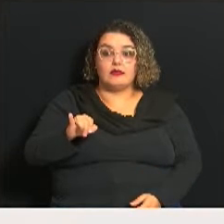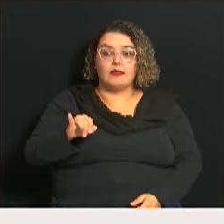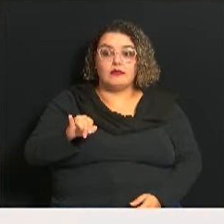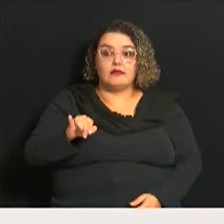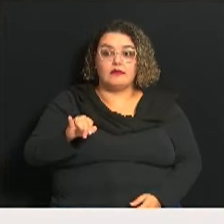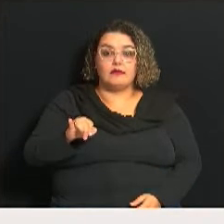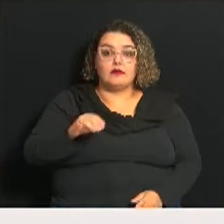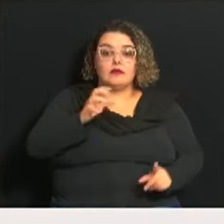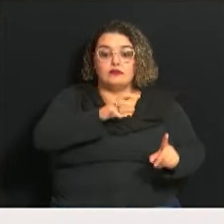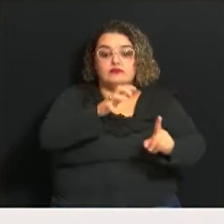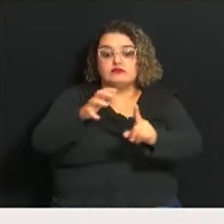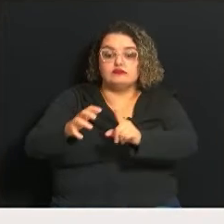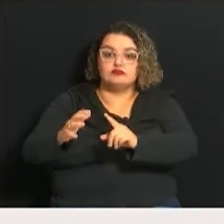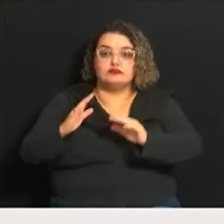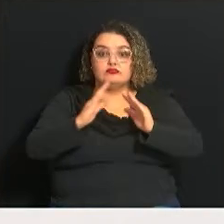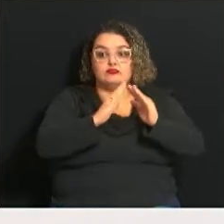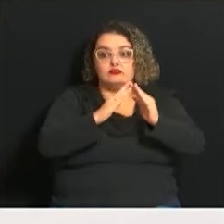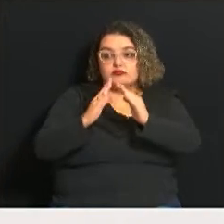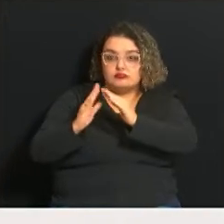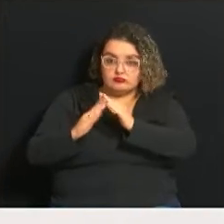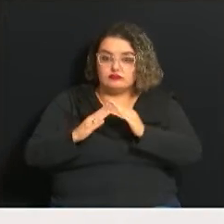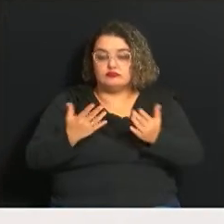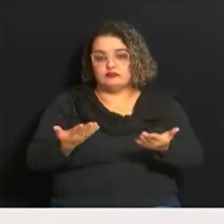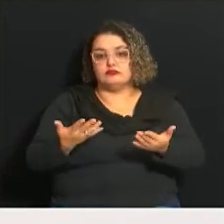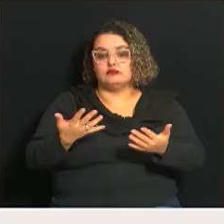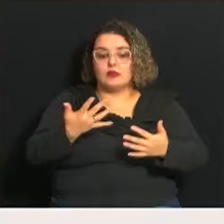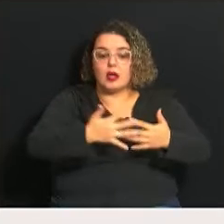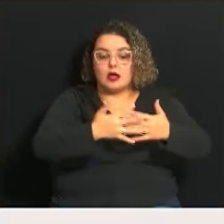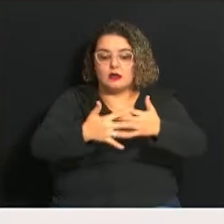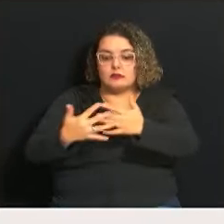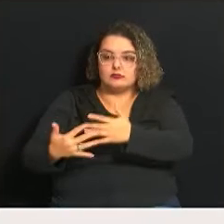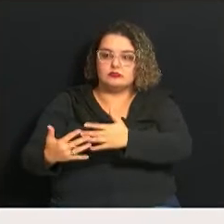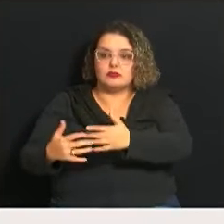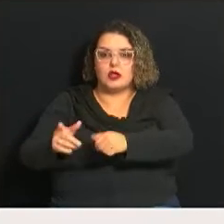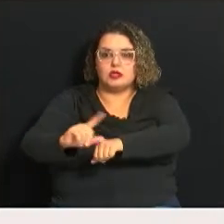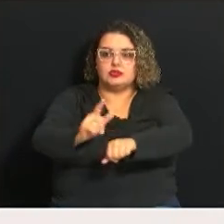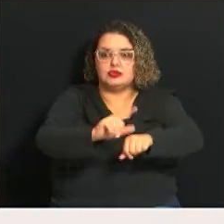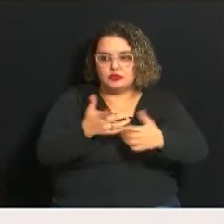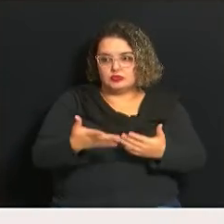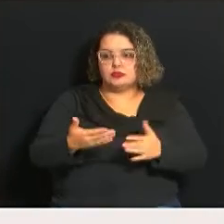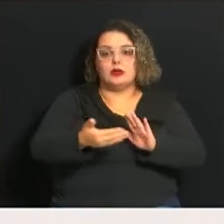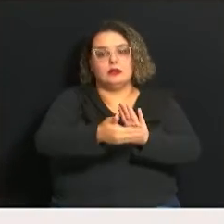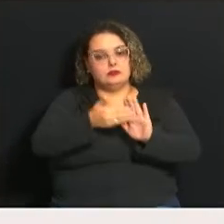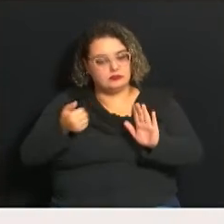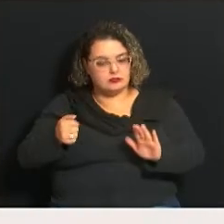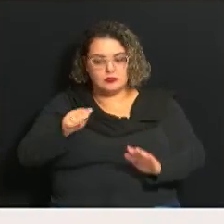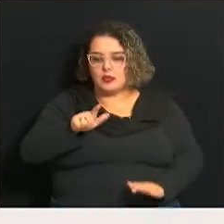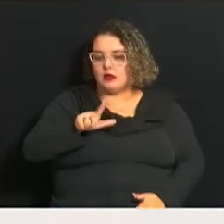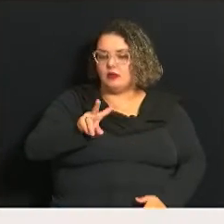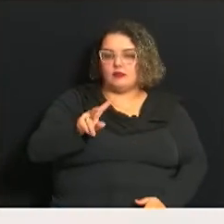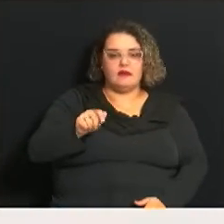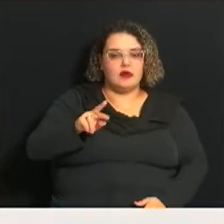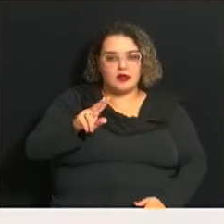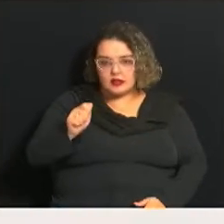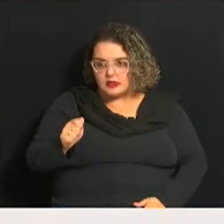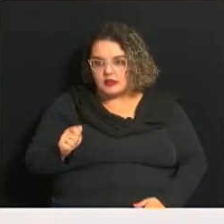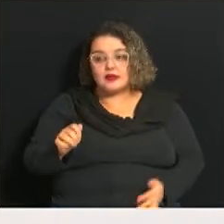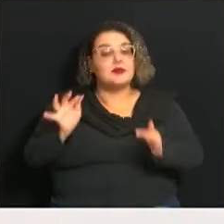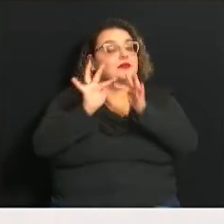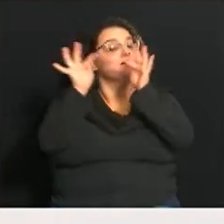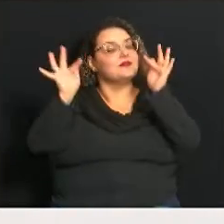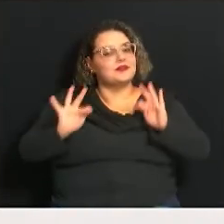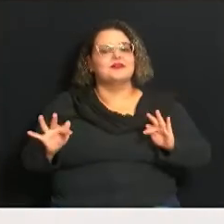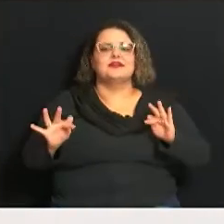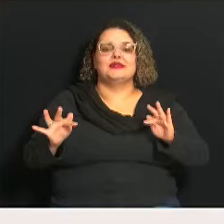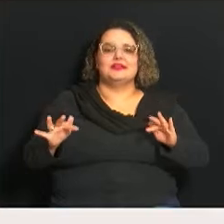de vizinhança, é algo que provavelmente vai ser tirado do processo de concessão de alvará. Então, assim, muito feliz de saber que